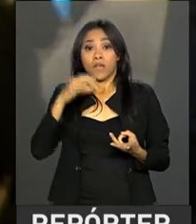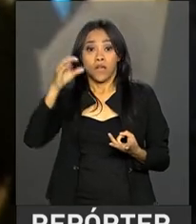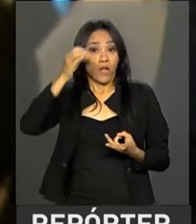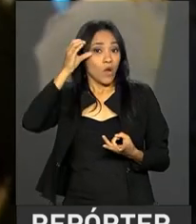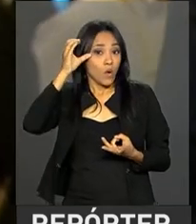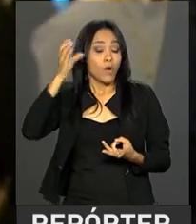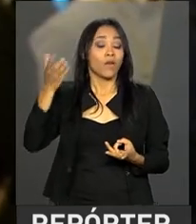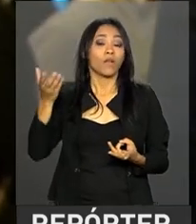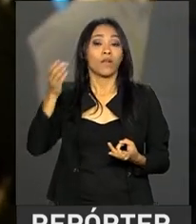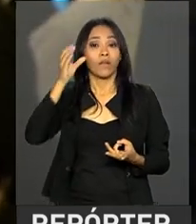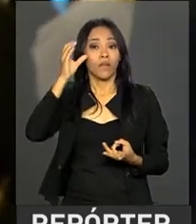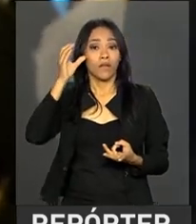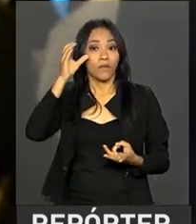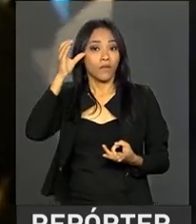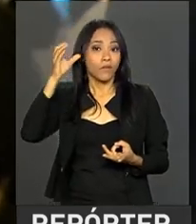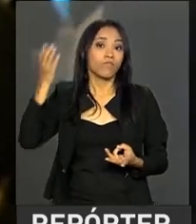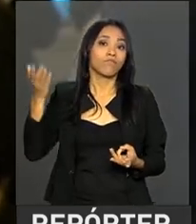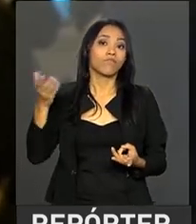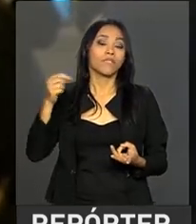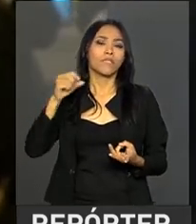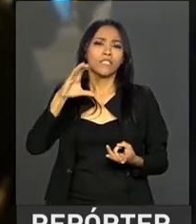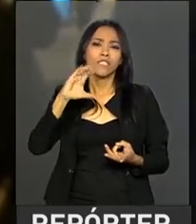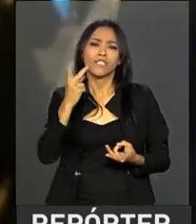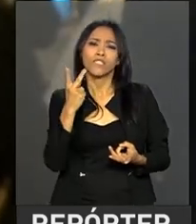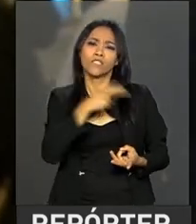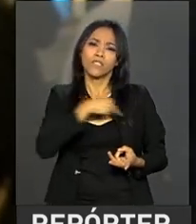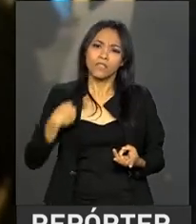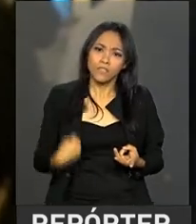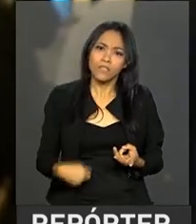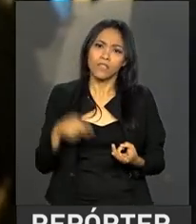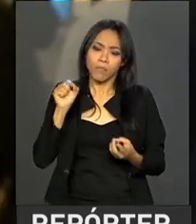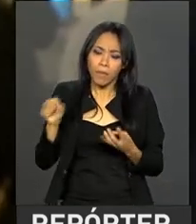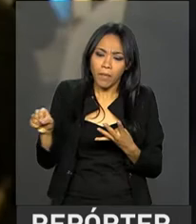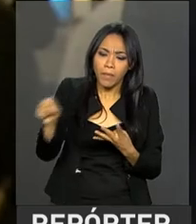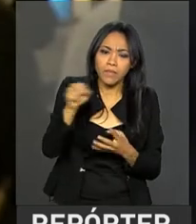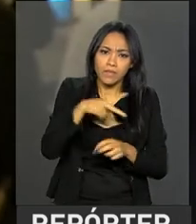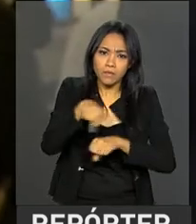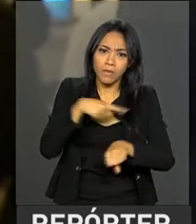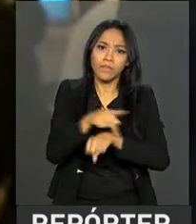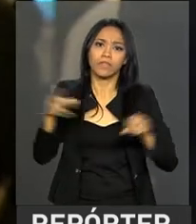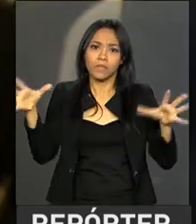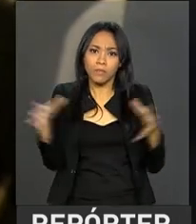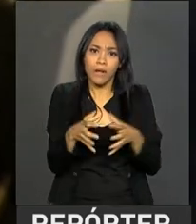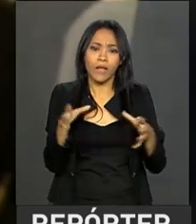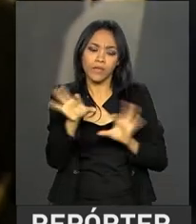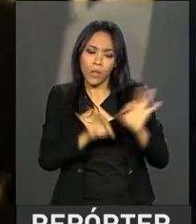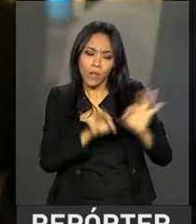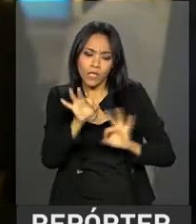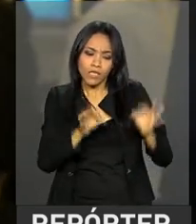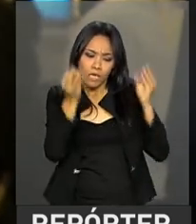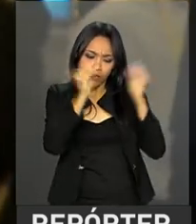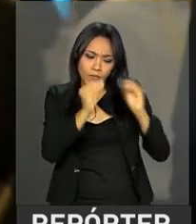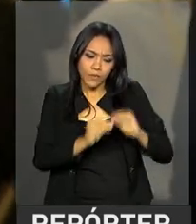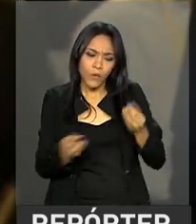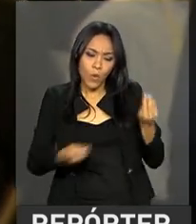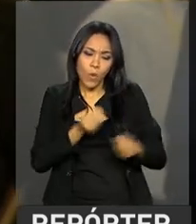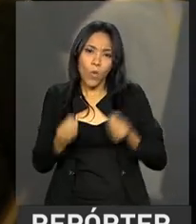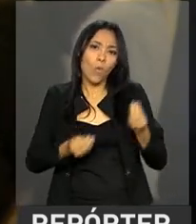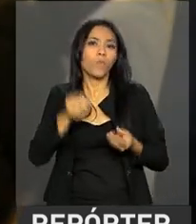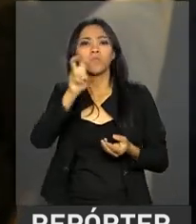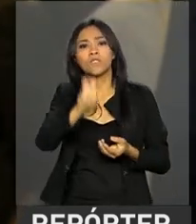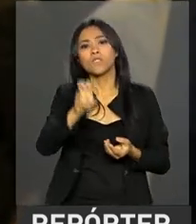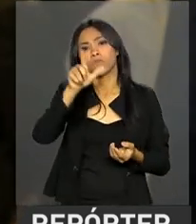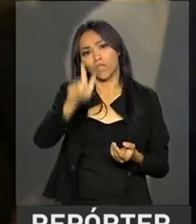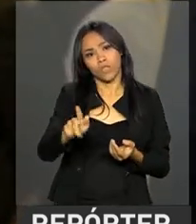5g brasil foi convidado a fazer parte desse time tá cuidando de definir os padrões de pg então não é mais o caso de